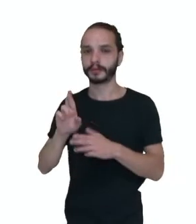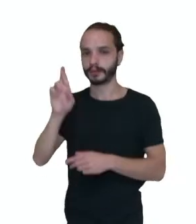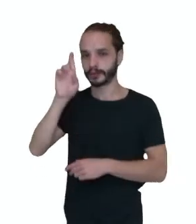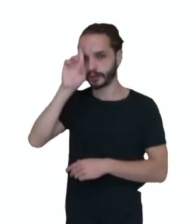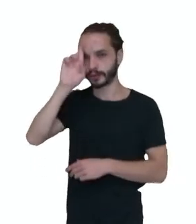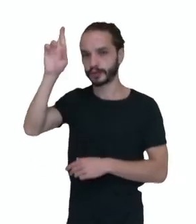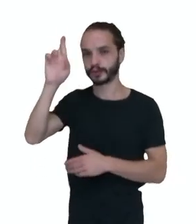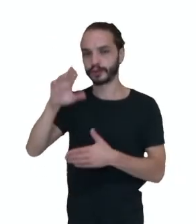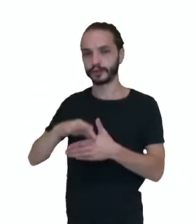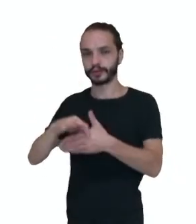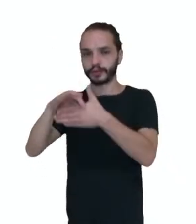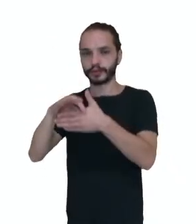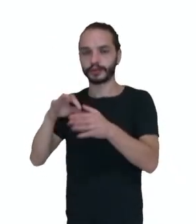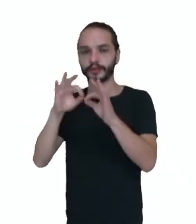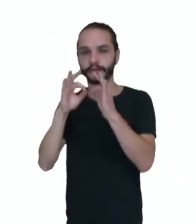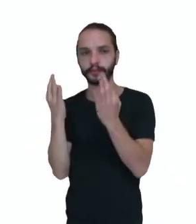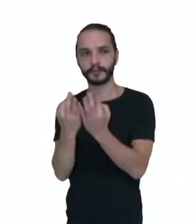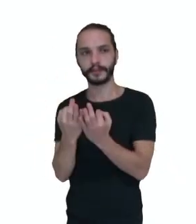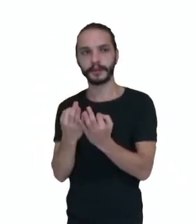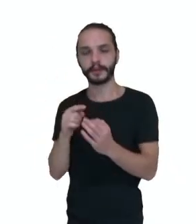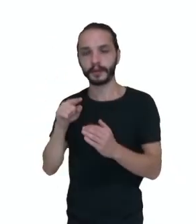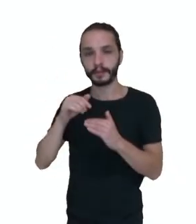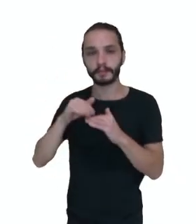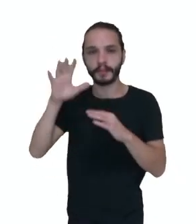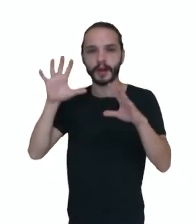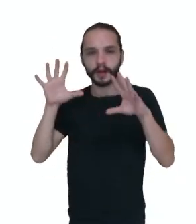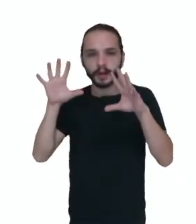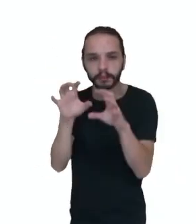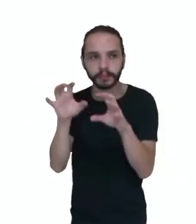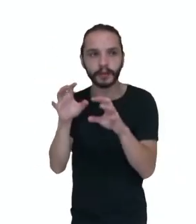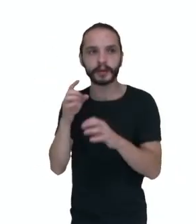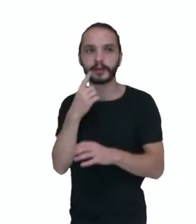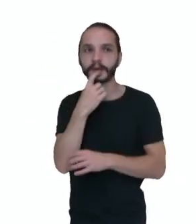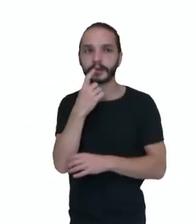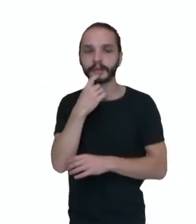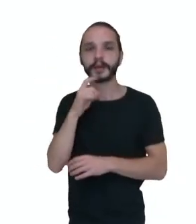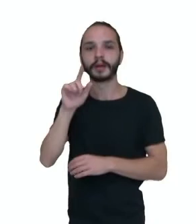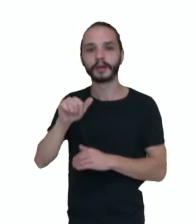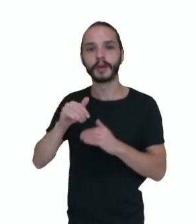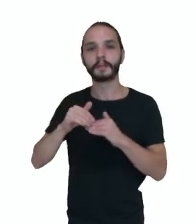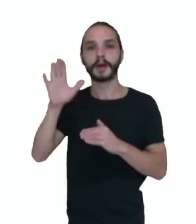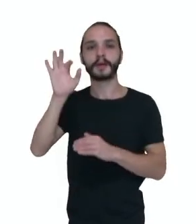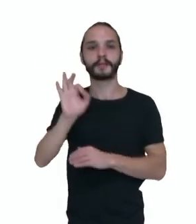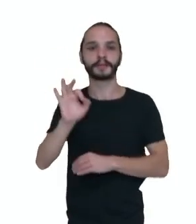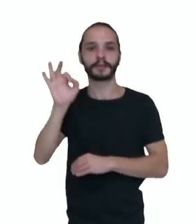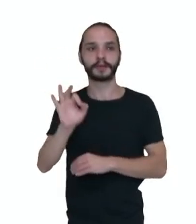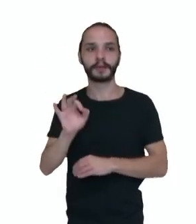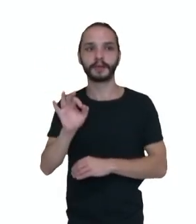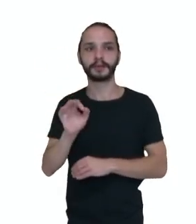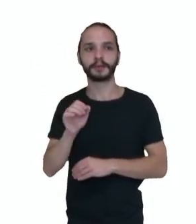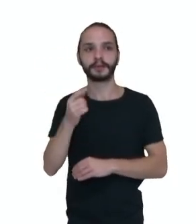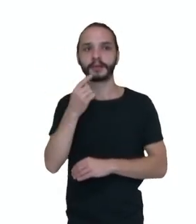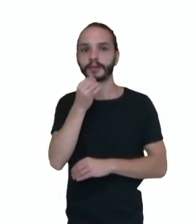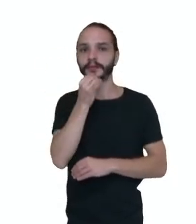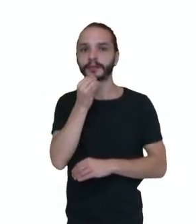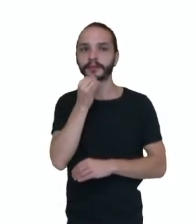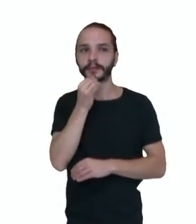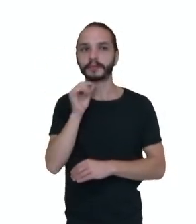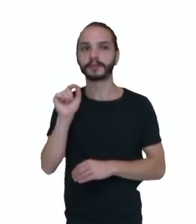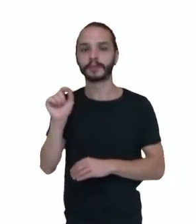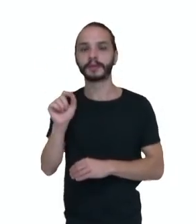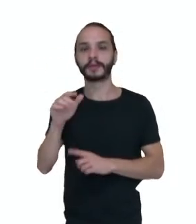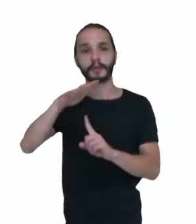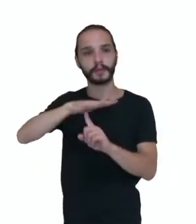uma porcentagem maior de mulheres chefiando os lares. Então, a gente vai ter ali a situação